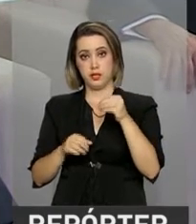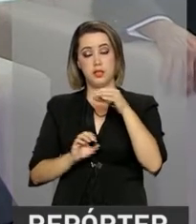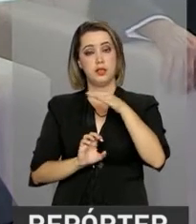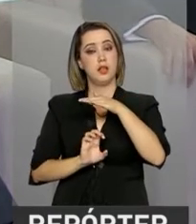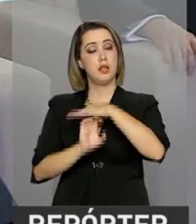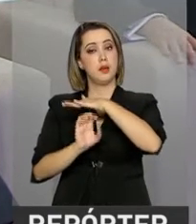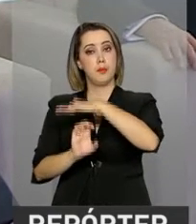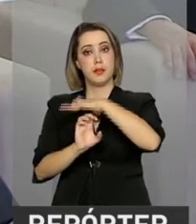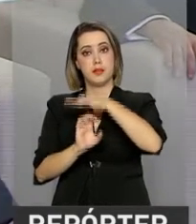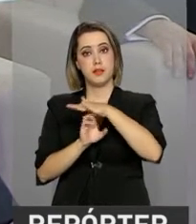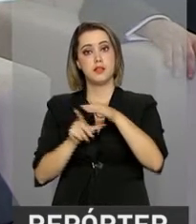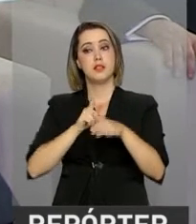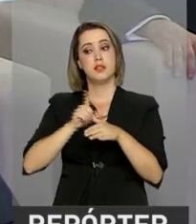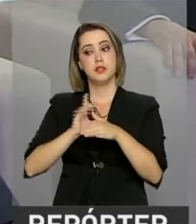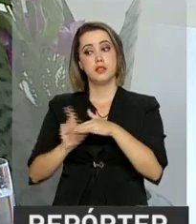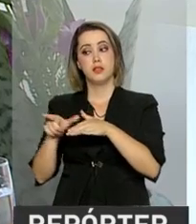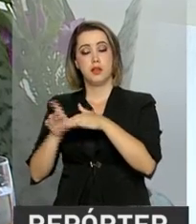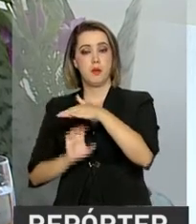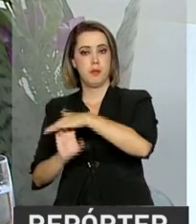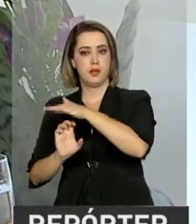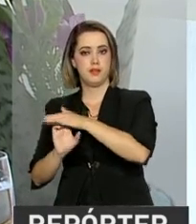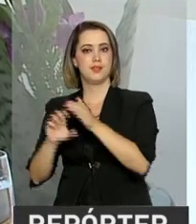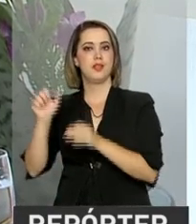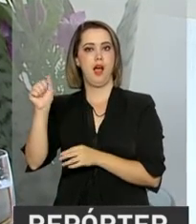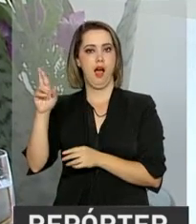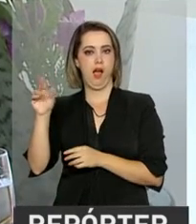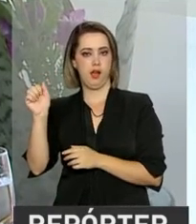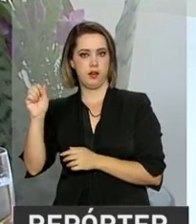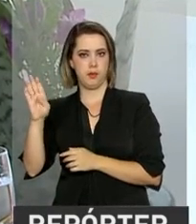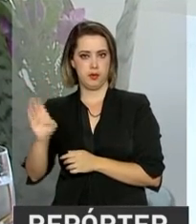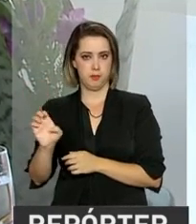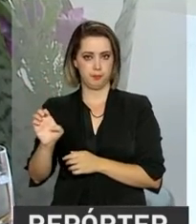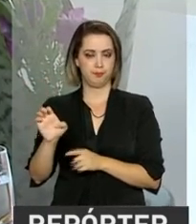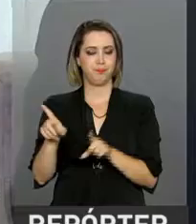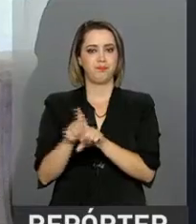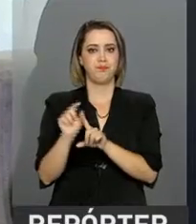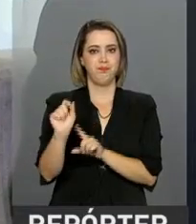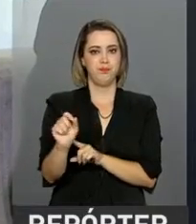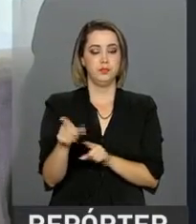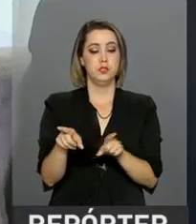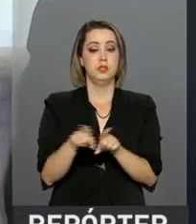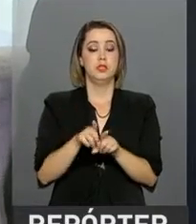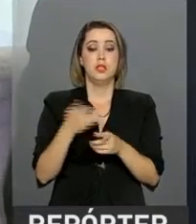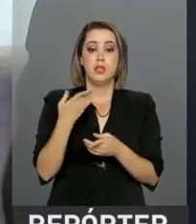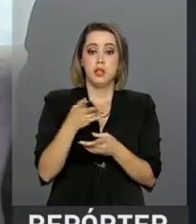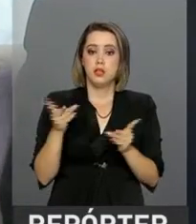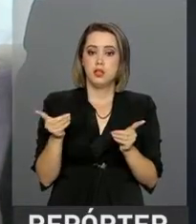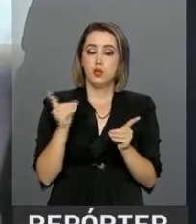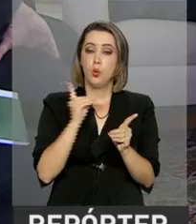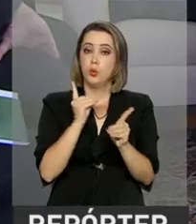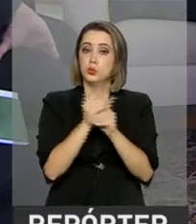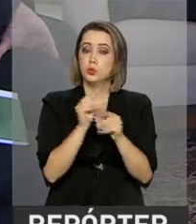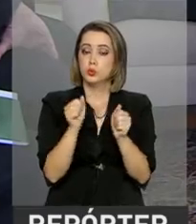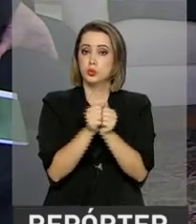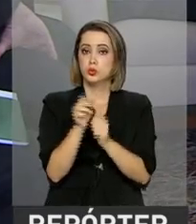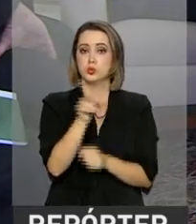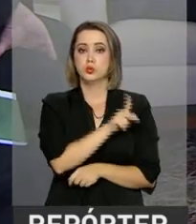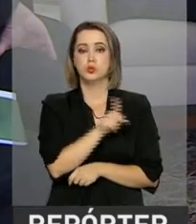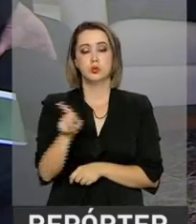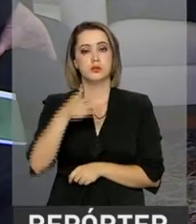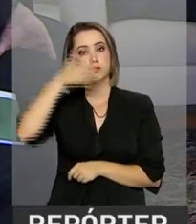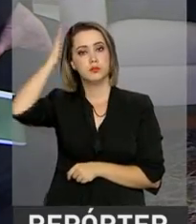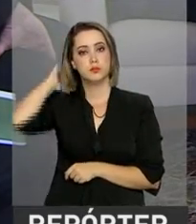dos negócios estrangeiros e cooperação internacional dos emirados árabes unidos foi recebido pelo presidente michel temer